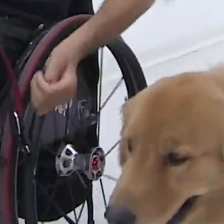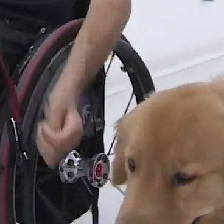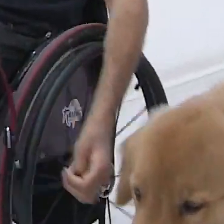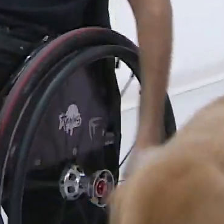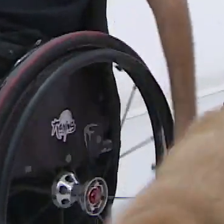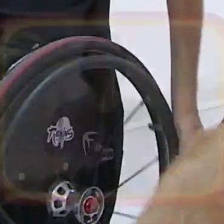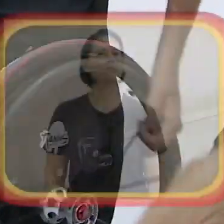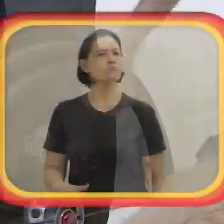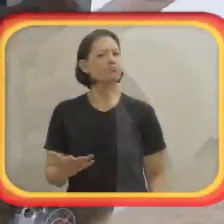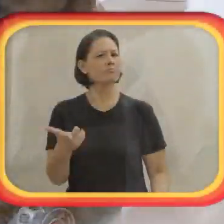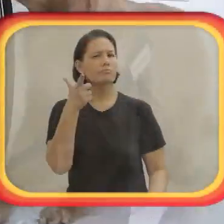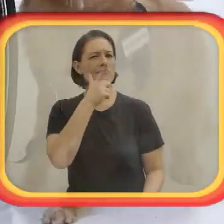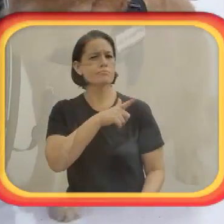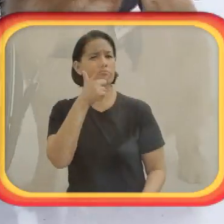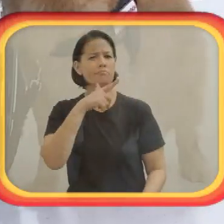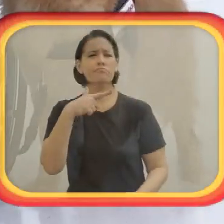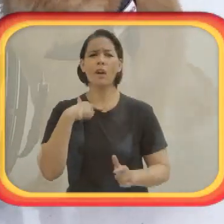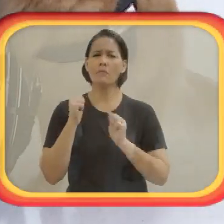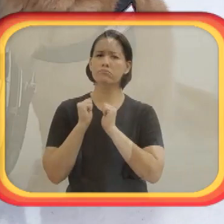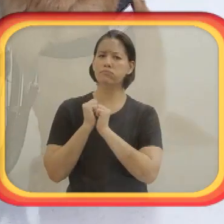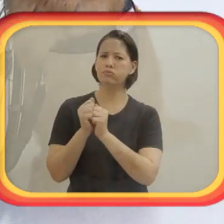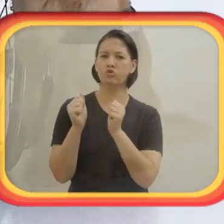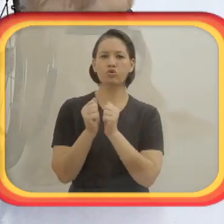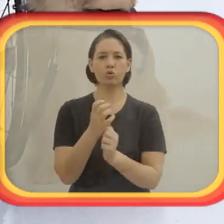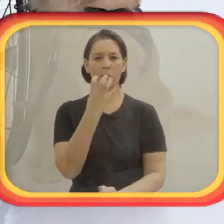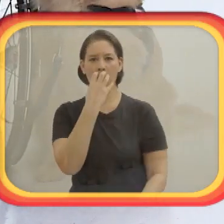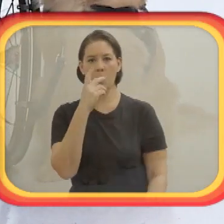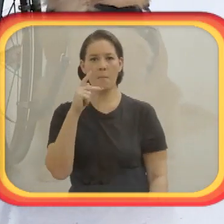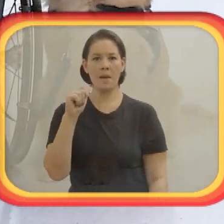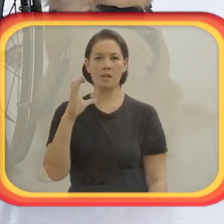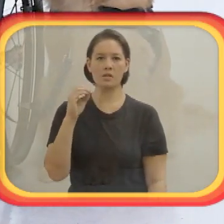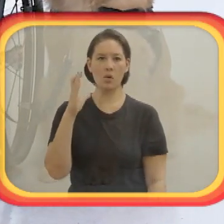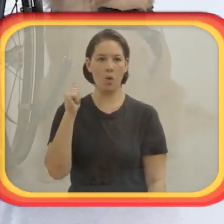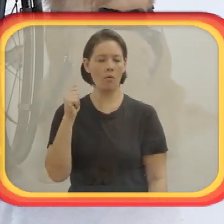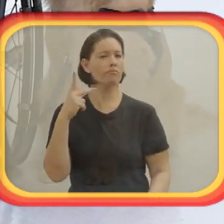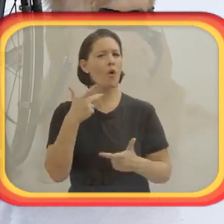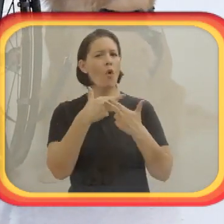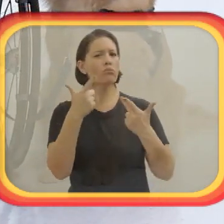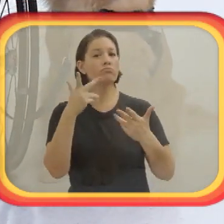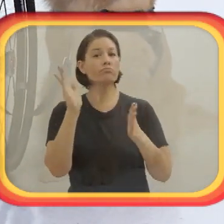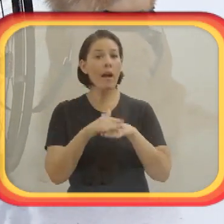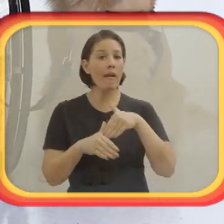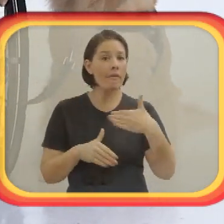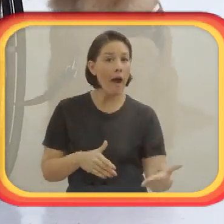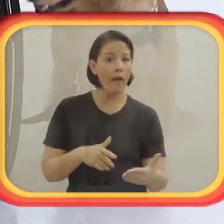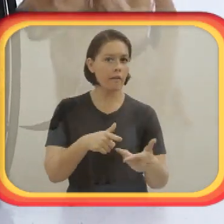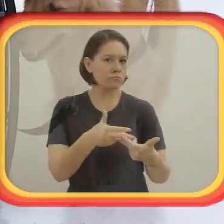branco, Lucas e Paçoca caminham. Então, geralmente, quando eu tô andando com a Paçoca,